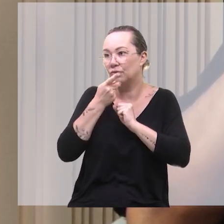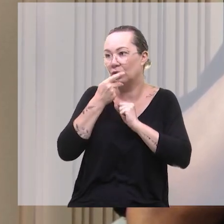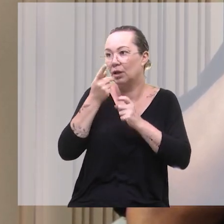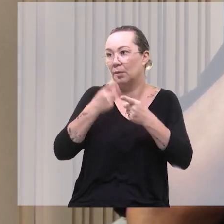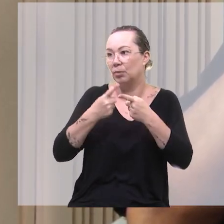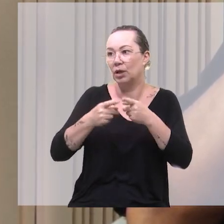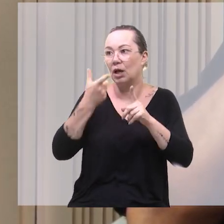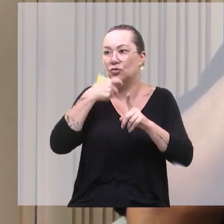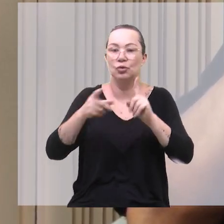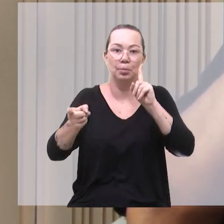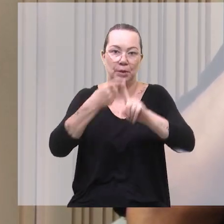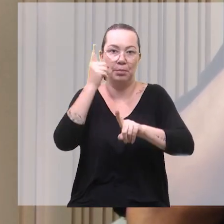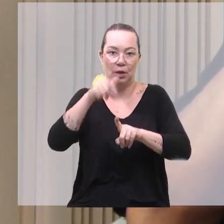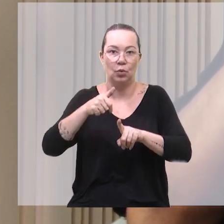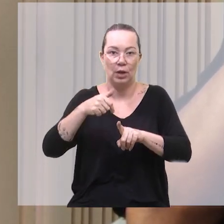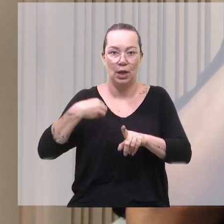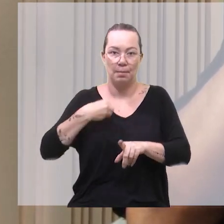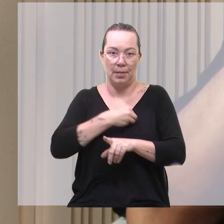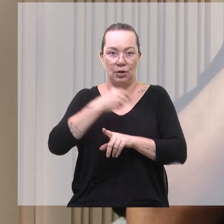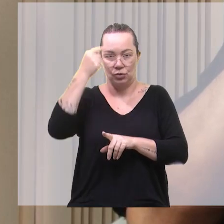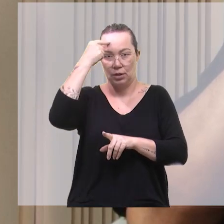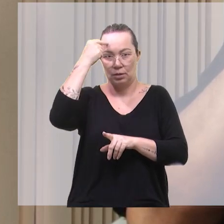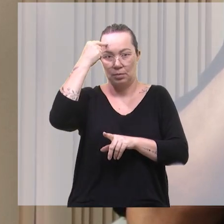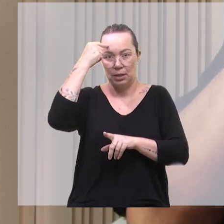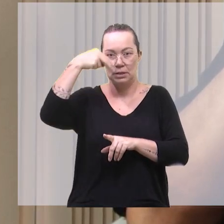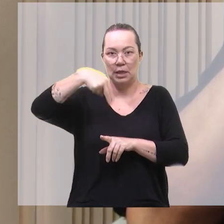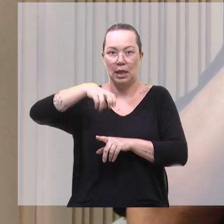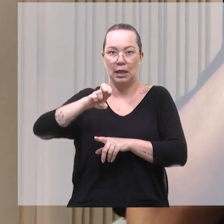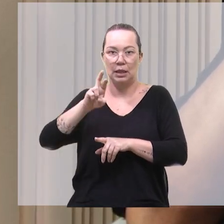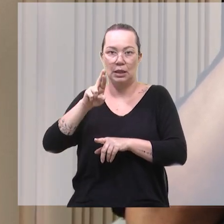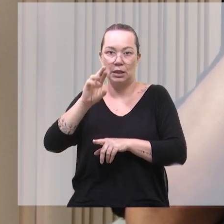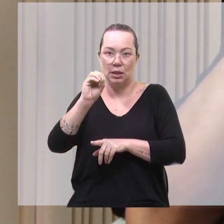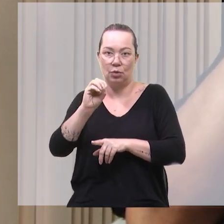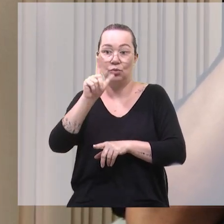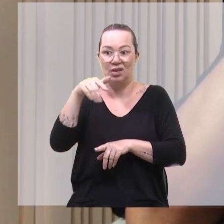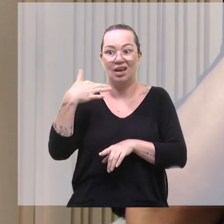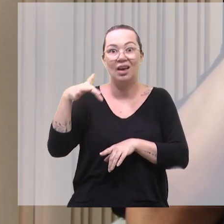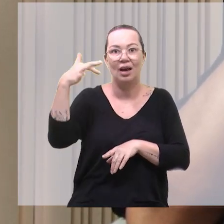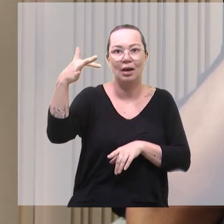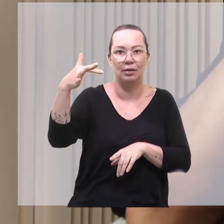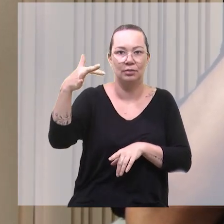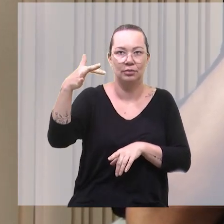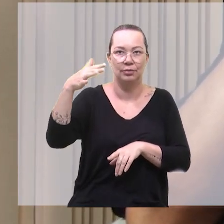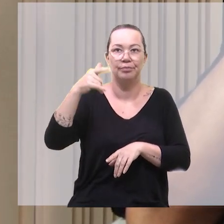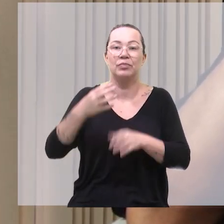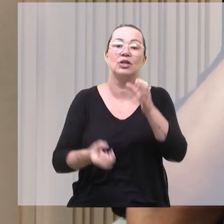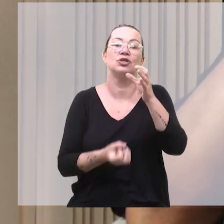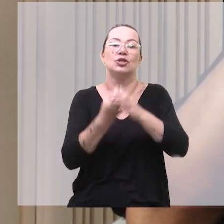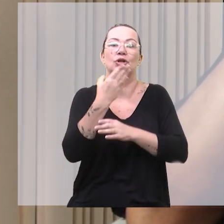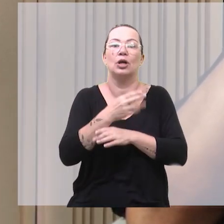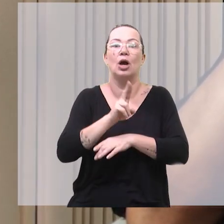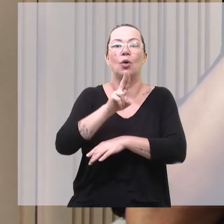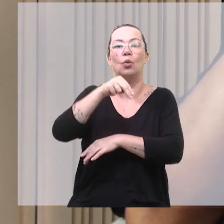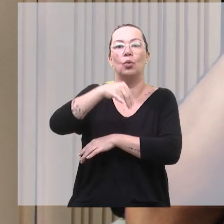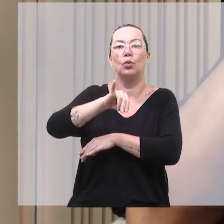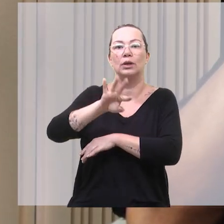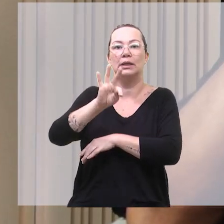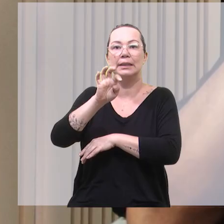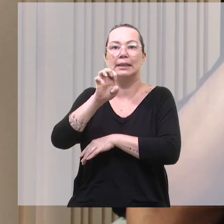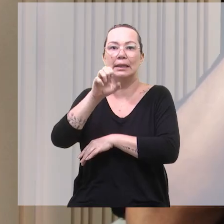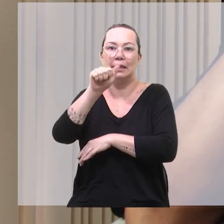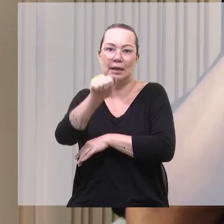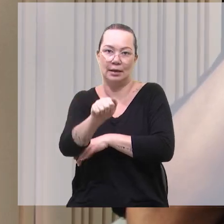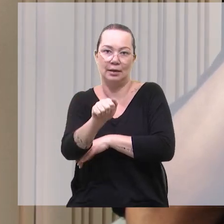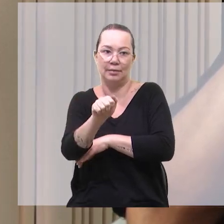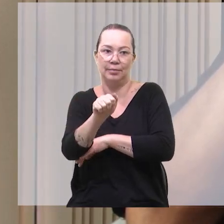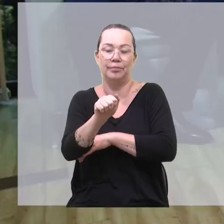É o primeiro passo ao neurologista. E é muito caro. E aí foi quando se montou a Unitea. A Unitea veio para Caxias